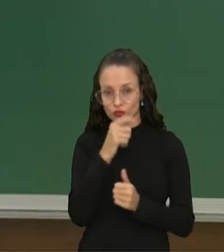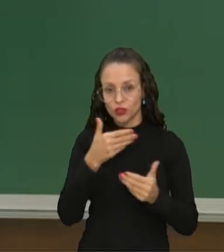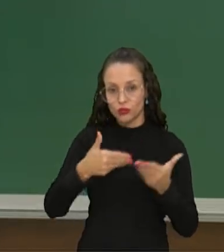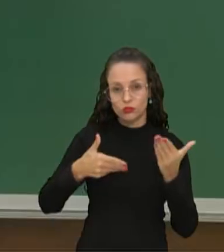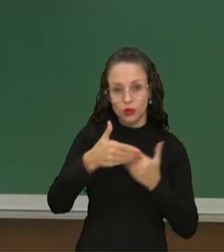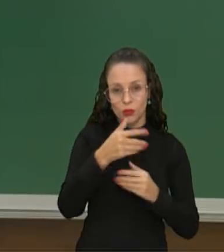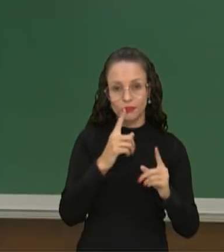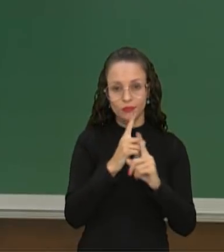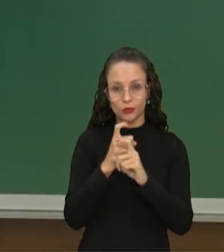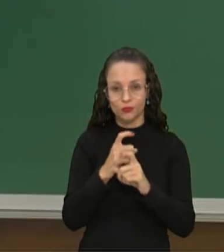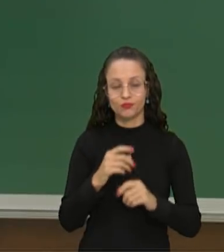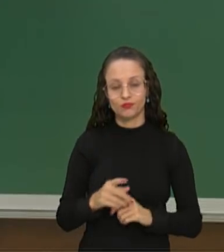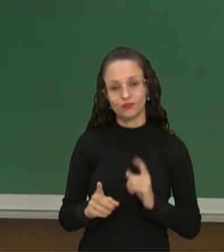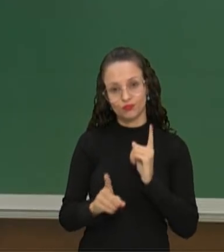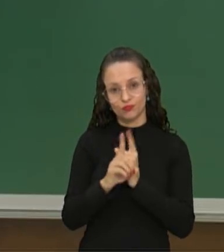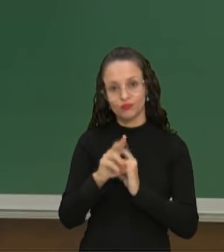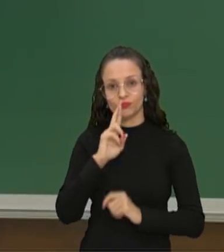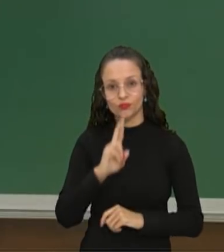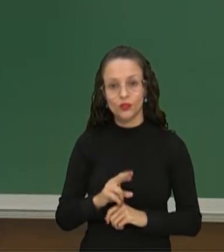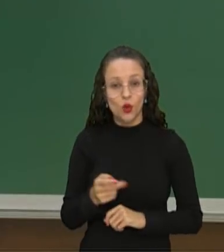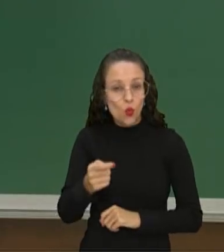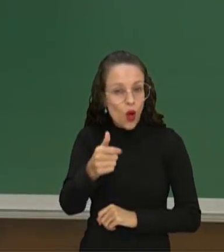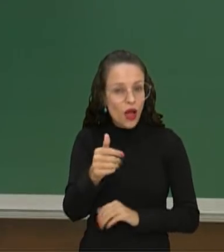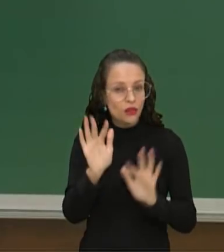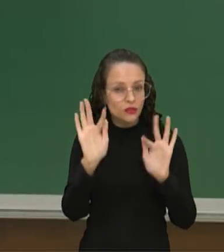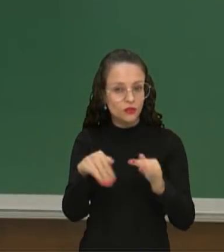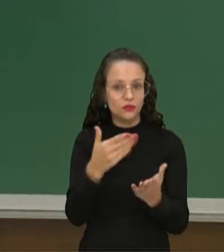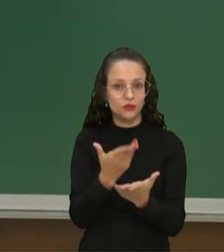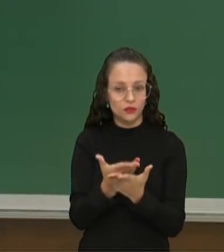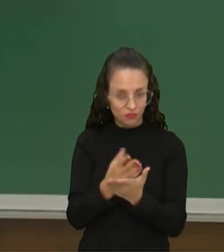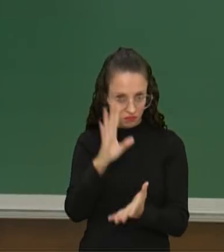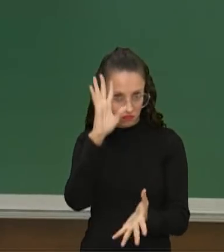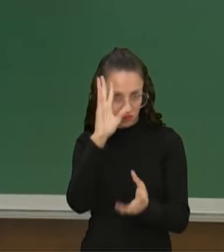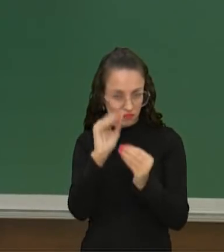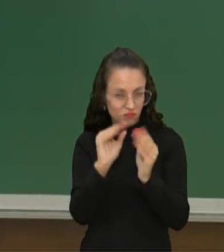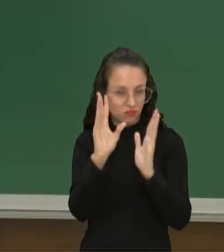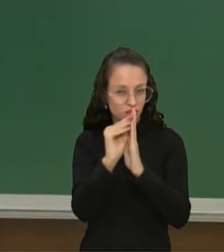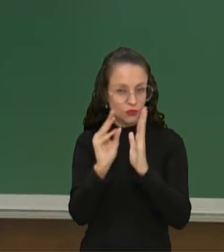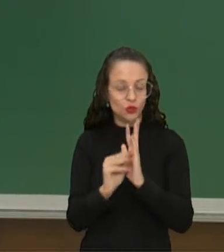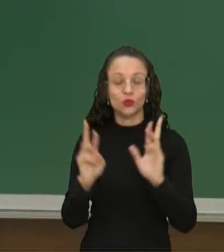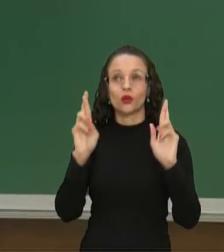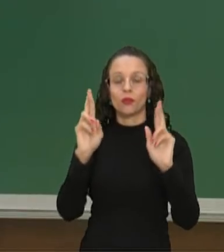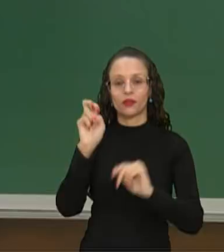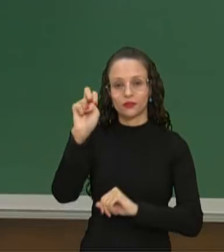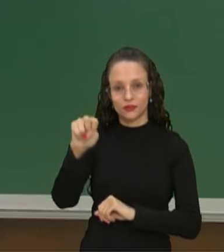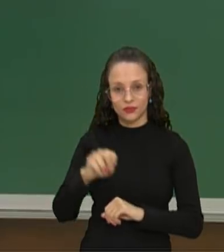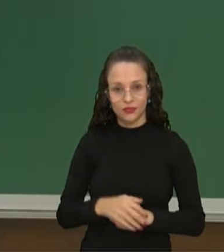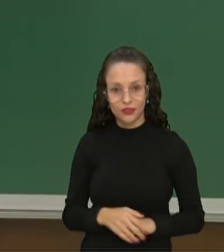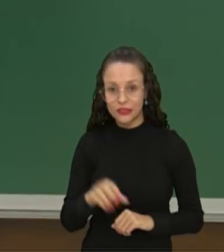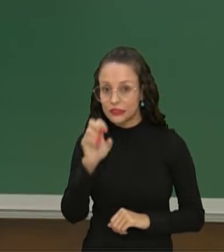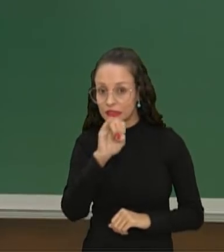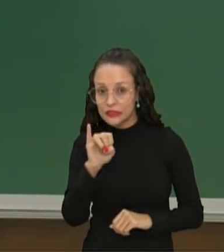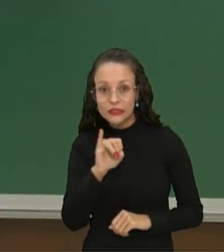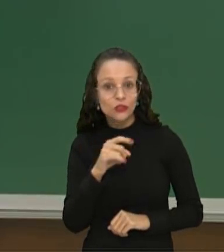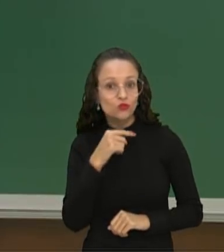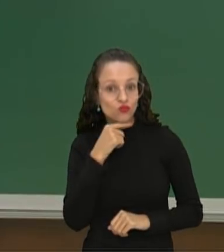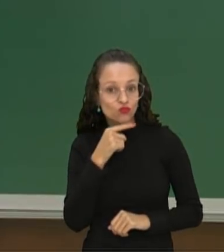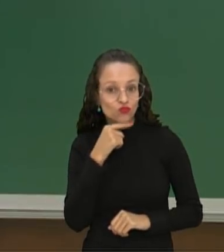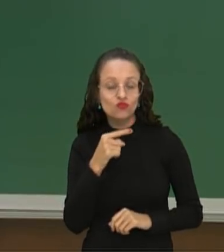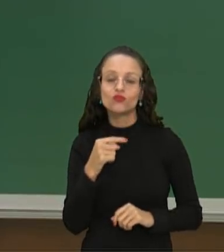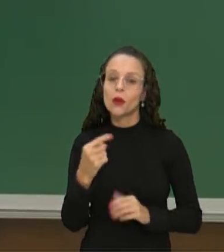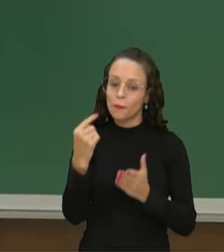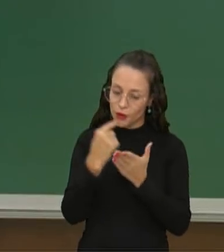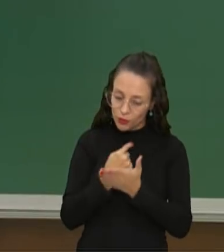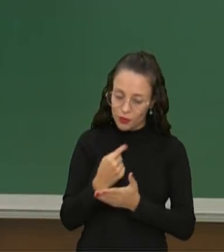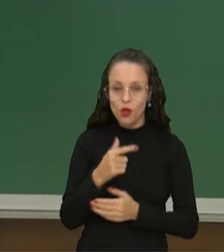ok? Então, a gente achou a resposta. Quase acabando a aula, gente. Tá dando para entender o conteúdo? Eu espero que sim, senão vocês vão tirando dúvida, ou comigo